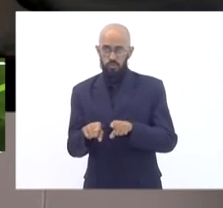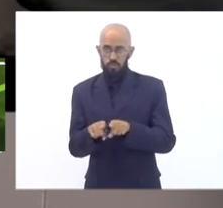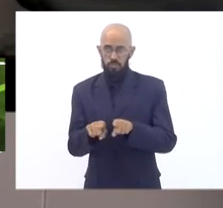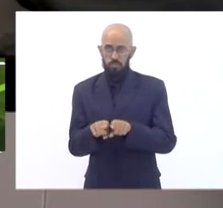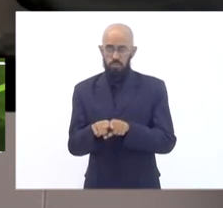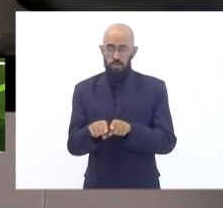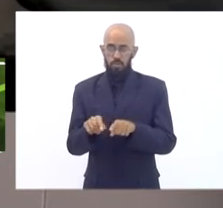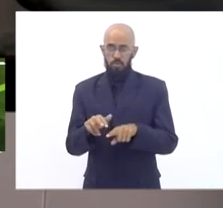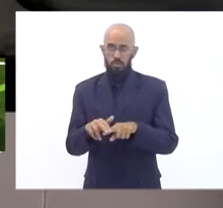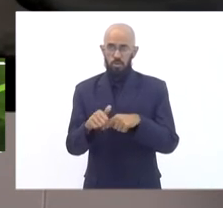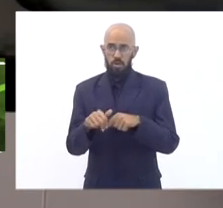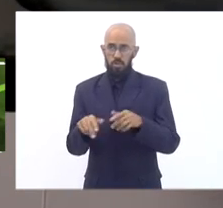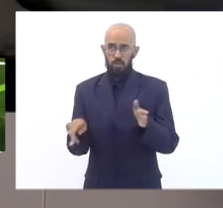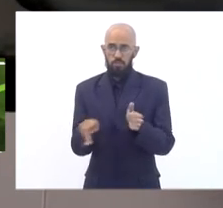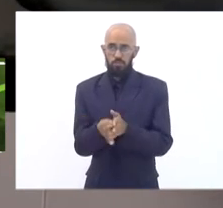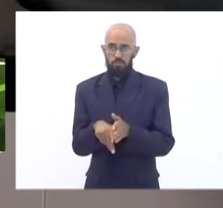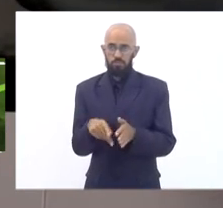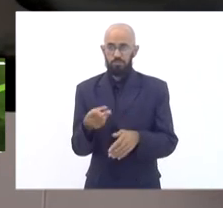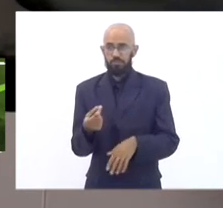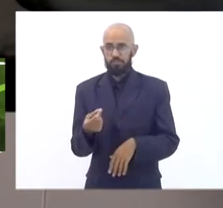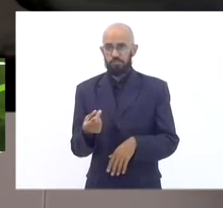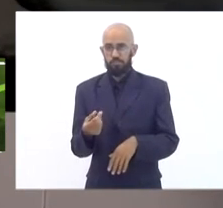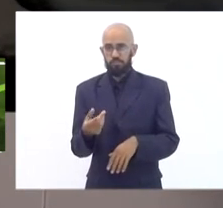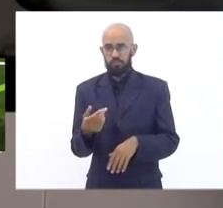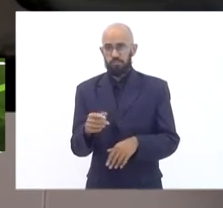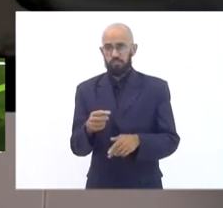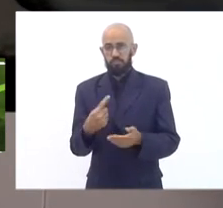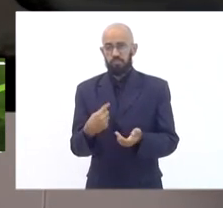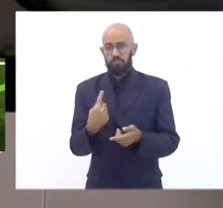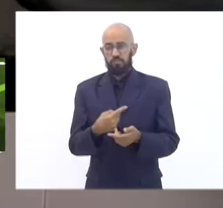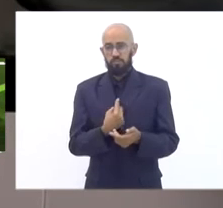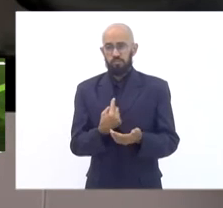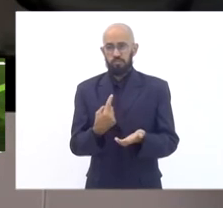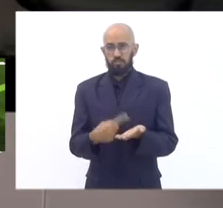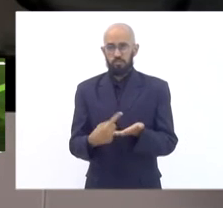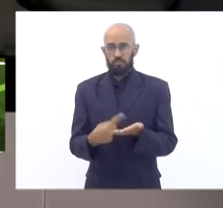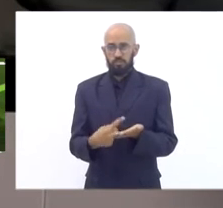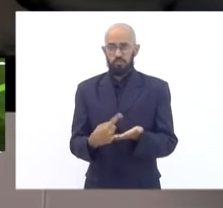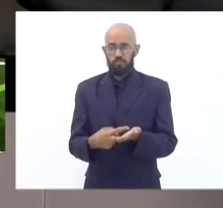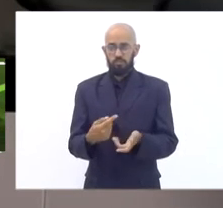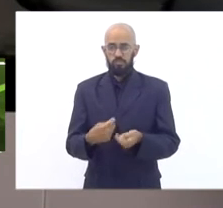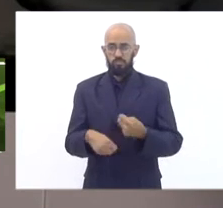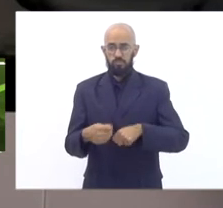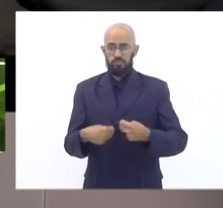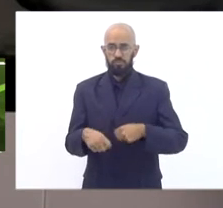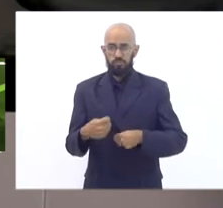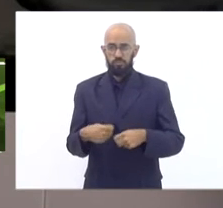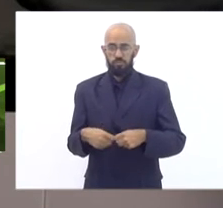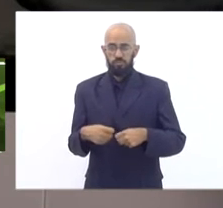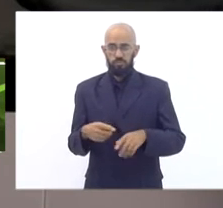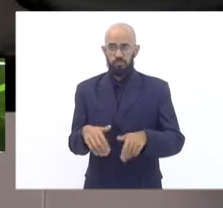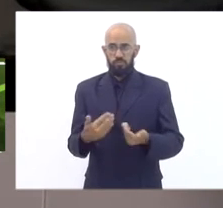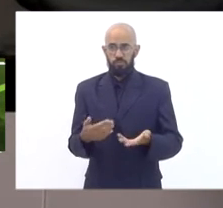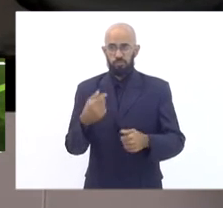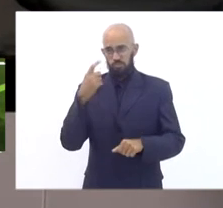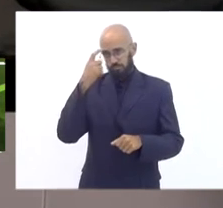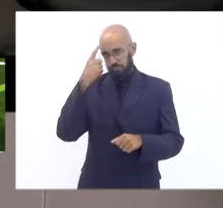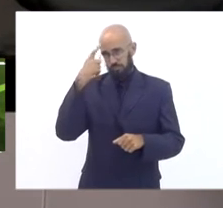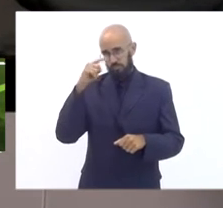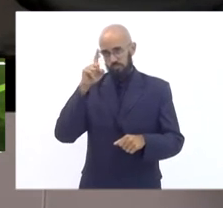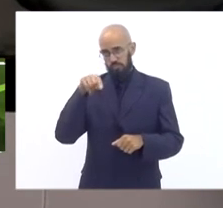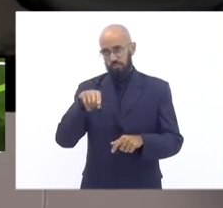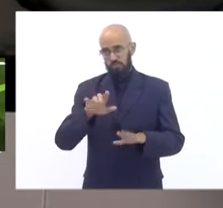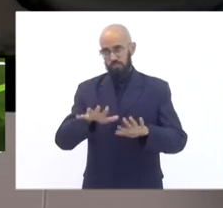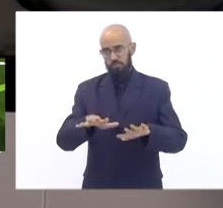própria tarifa, a diferença de tarifa que estamos negociando. E, nesse sentido, a ideia, sim, né, já respondendo à